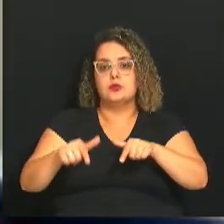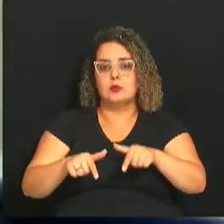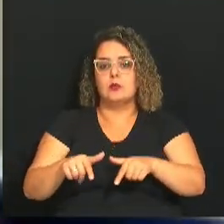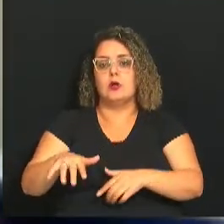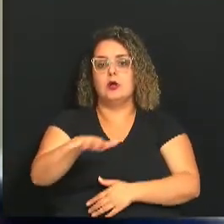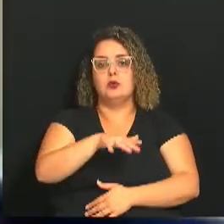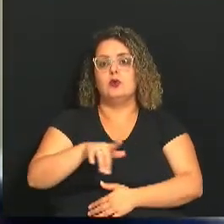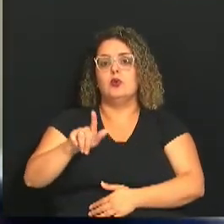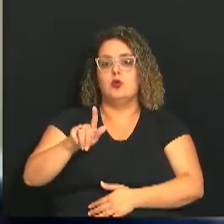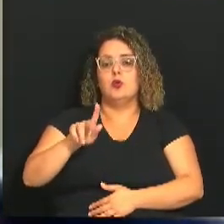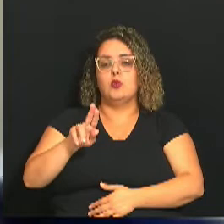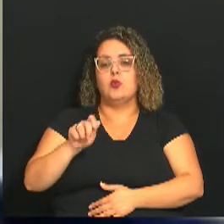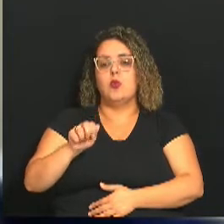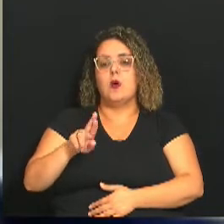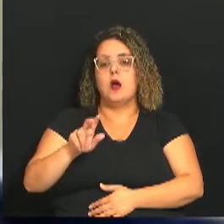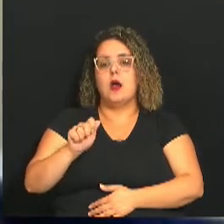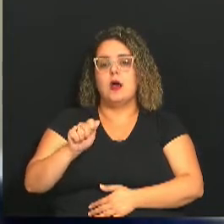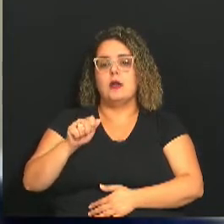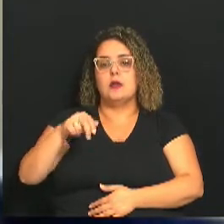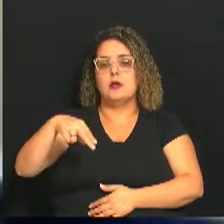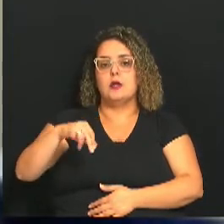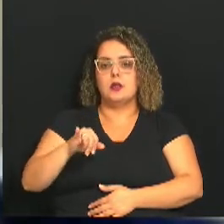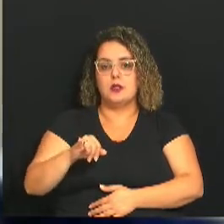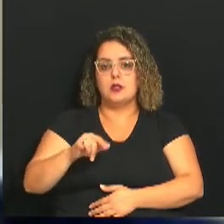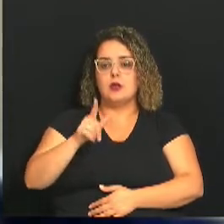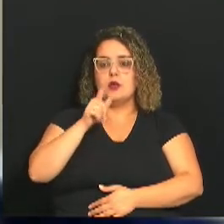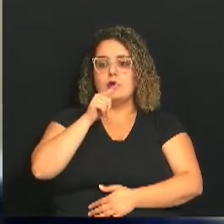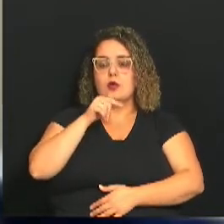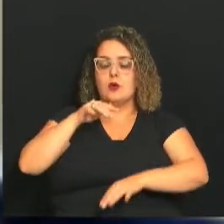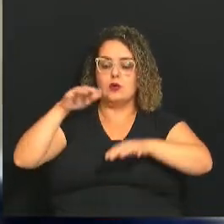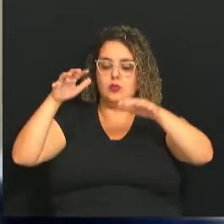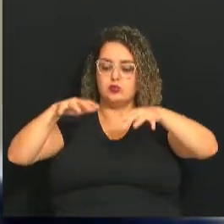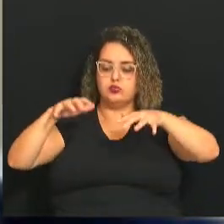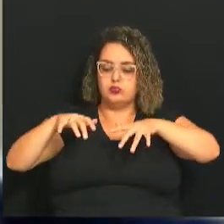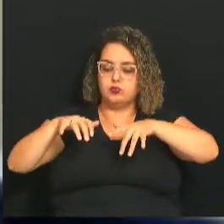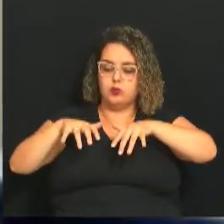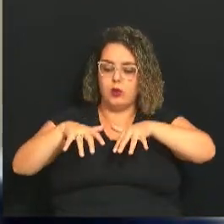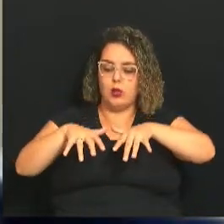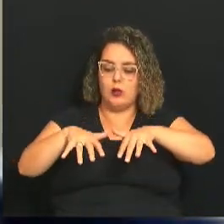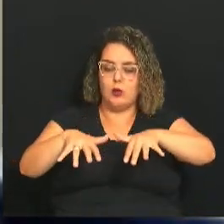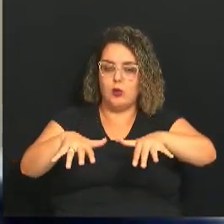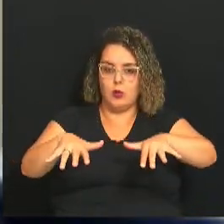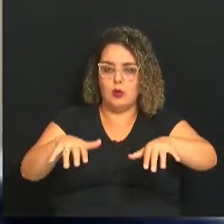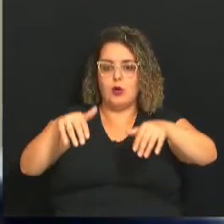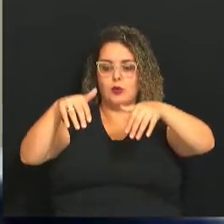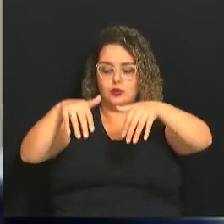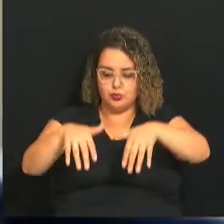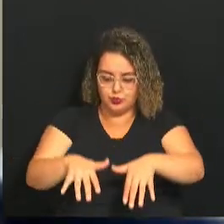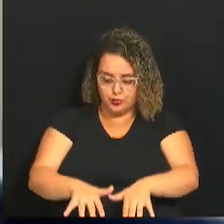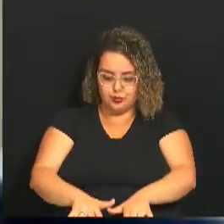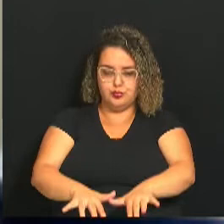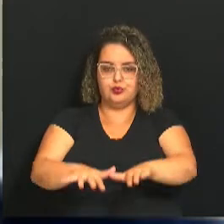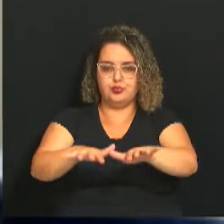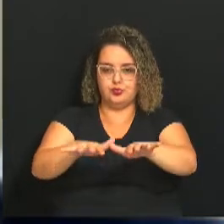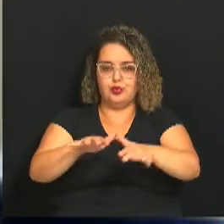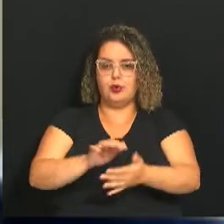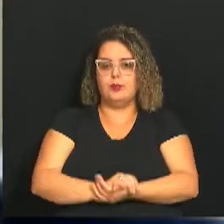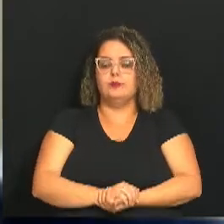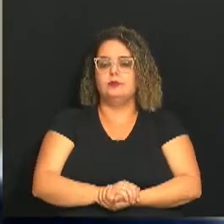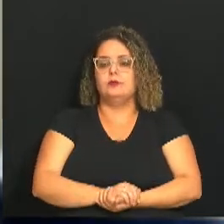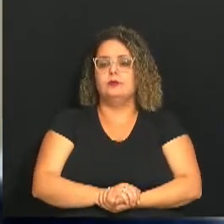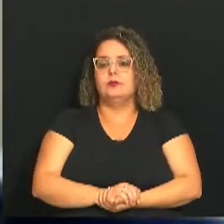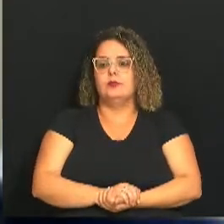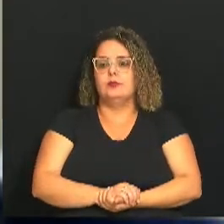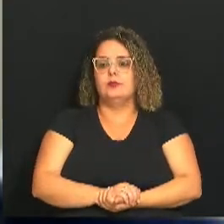Guarani de drenagem, de abertura do córrego, na Norte-Sul também. Foi criado um bolsão